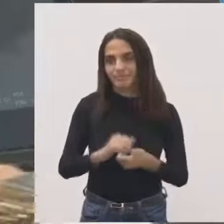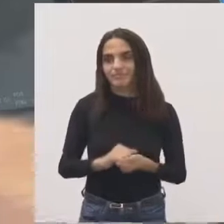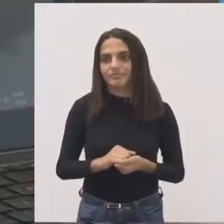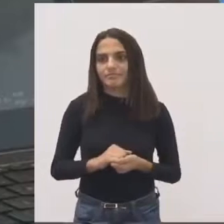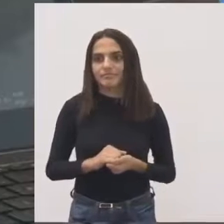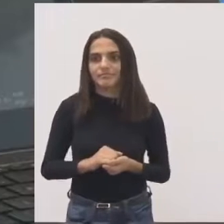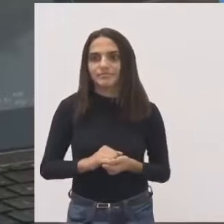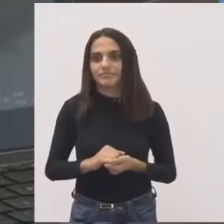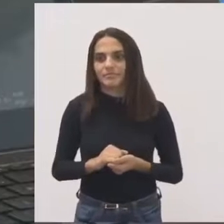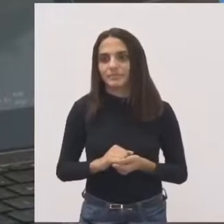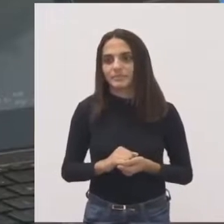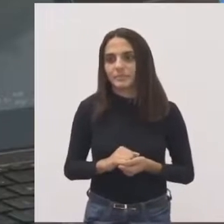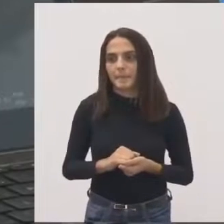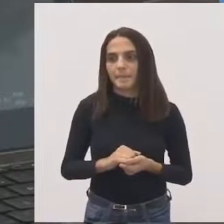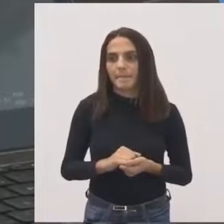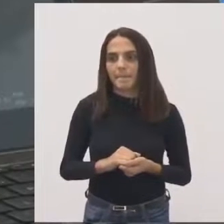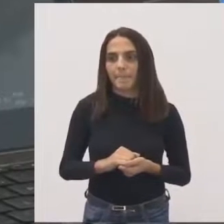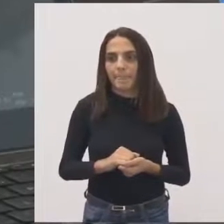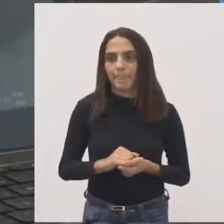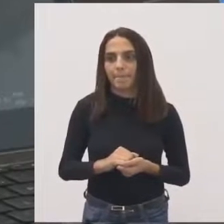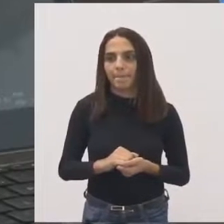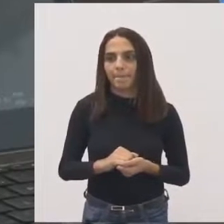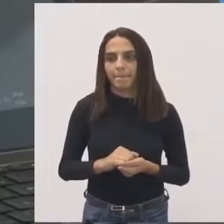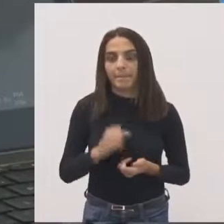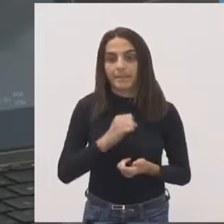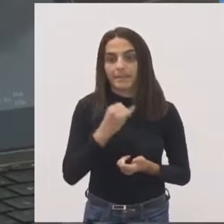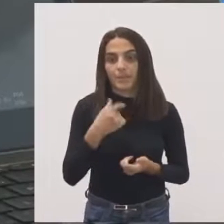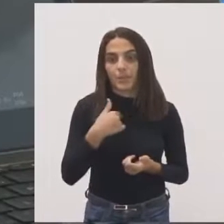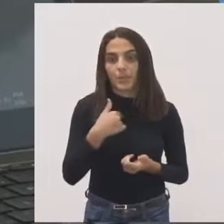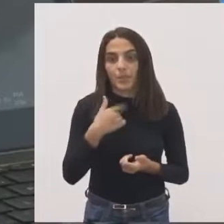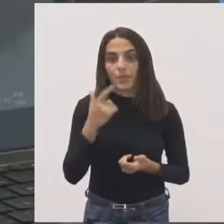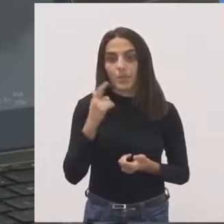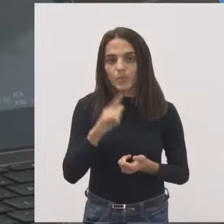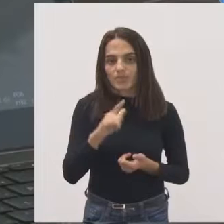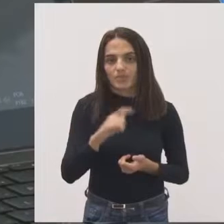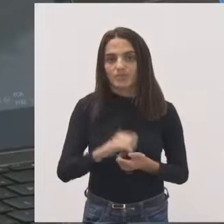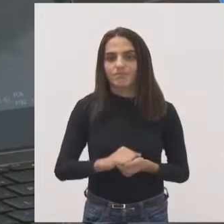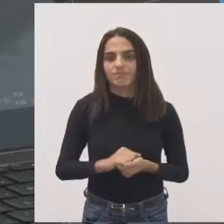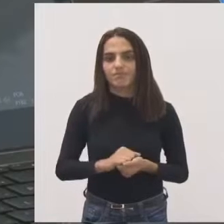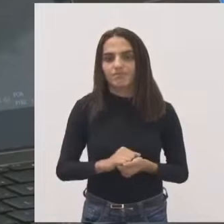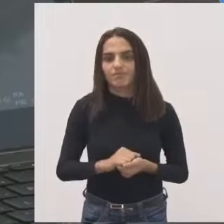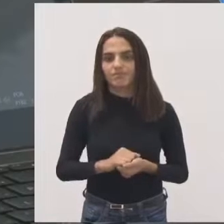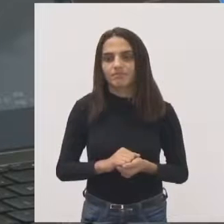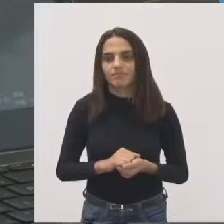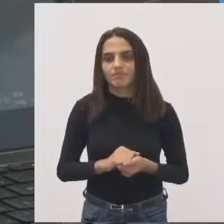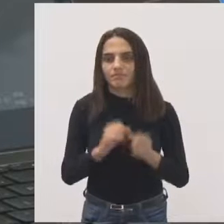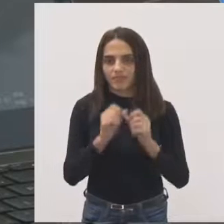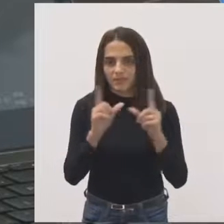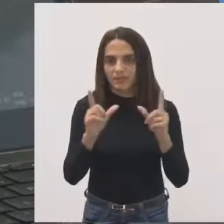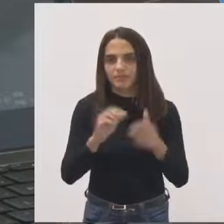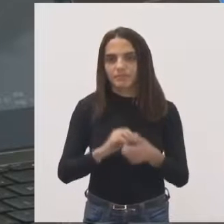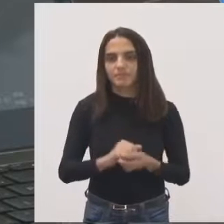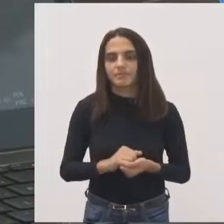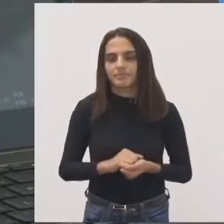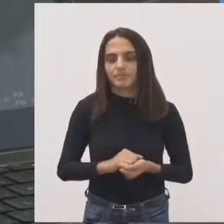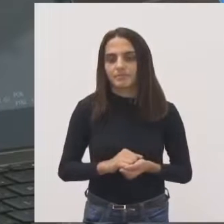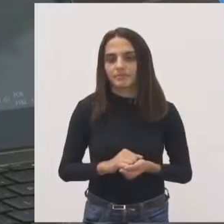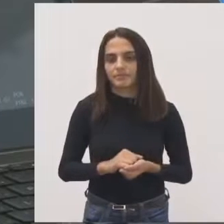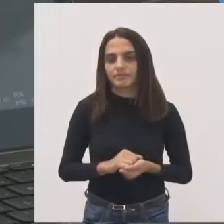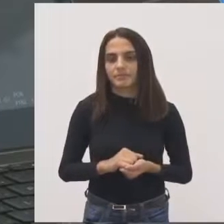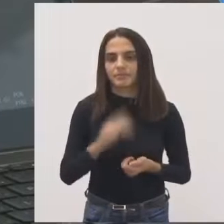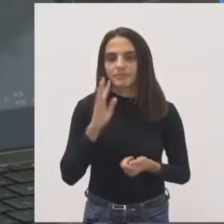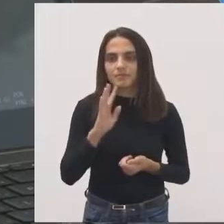ver aqui, ele abriu agora, se eu consigo fazer sem uma conta na lojinha aqui. Ah,